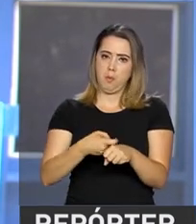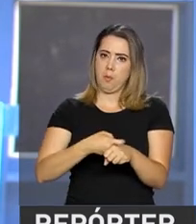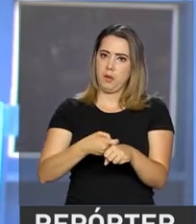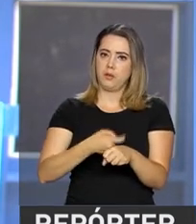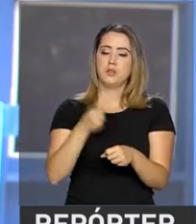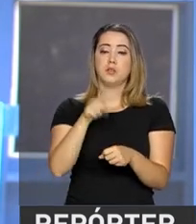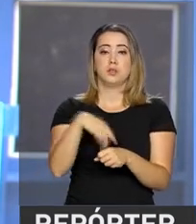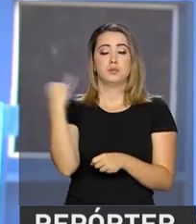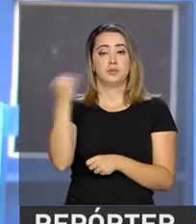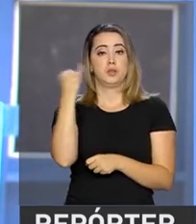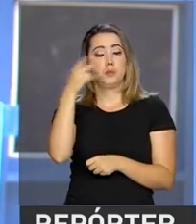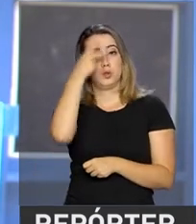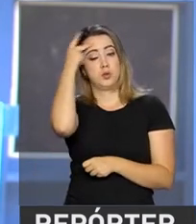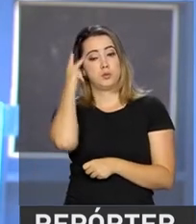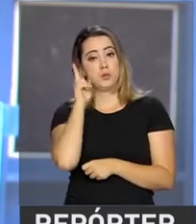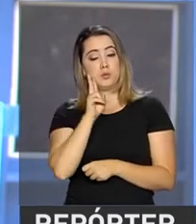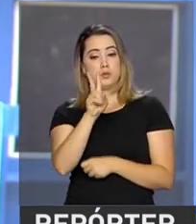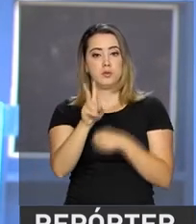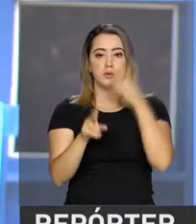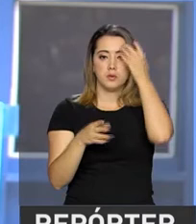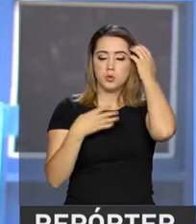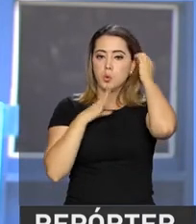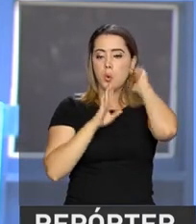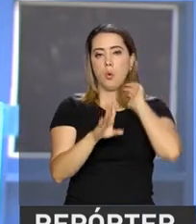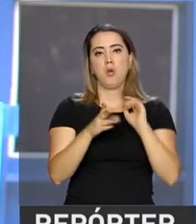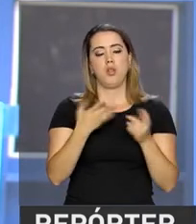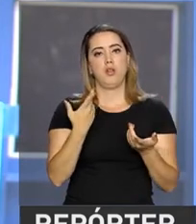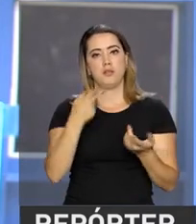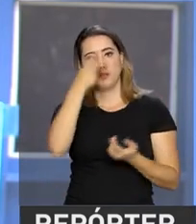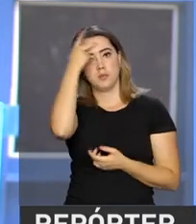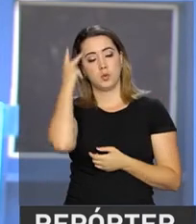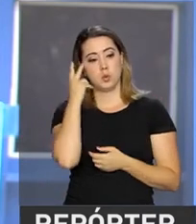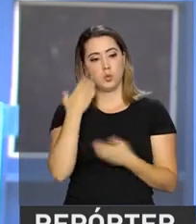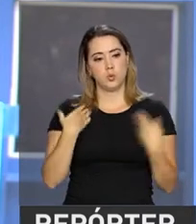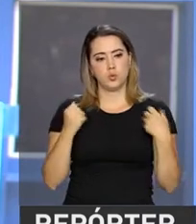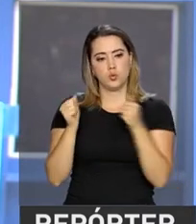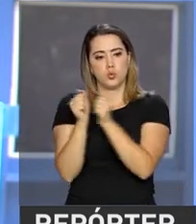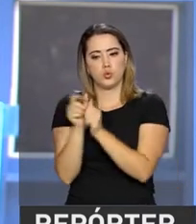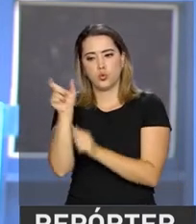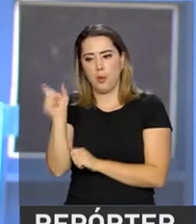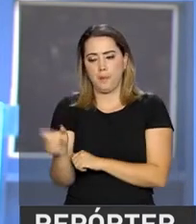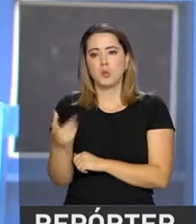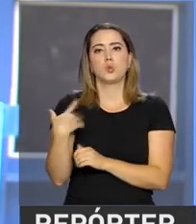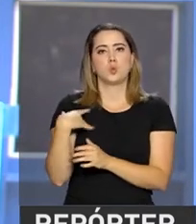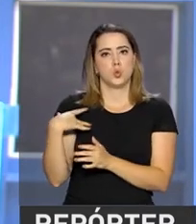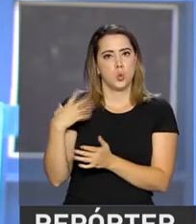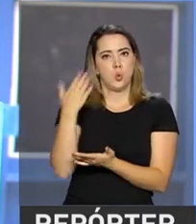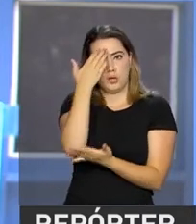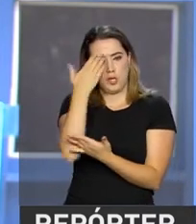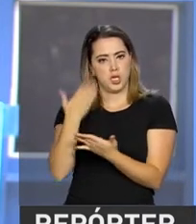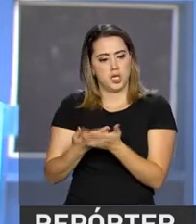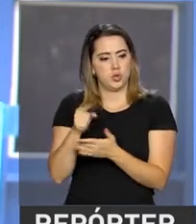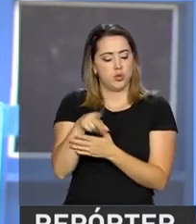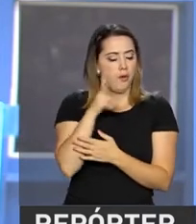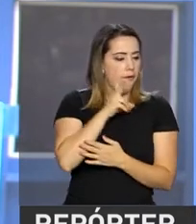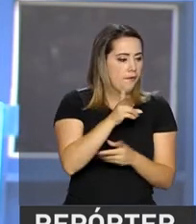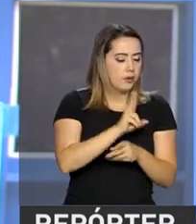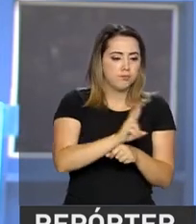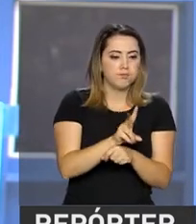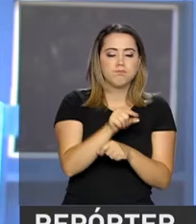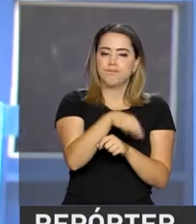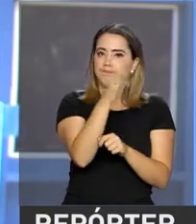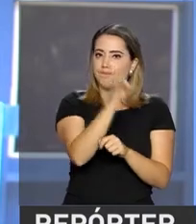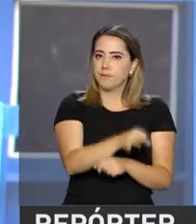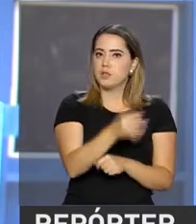Então, é importante, quem for comprar um carro, às vezes de origem desconhecida, que leve um mecânico de confiança, alguém da sua confiança, para que possa verificar isso